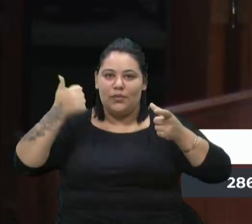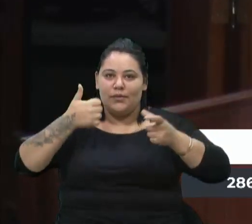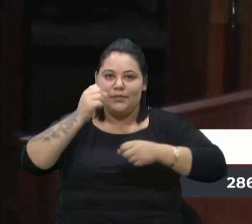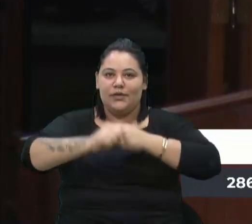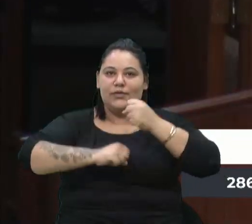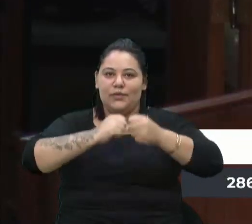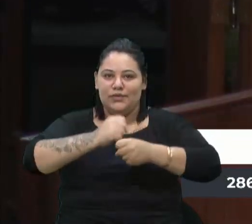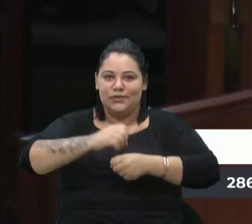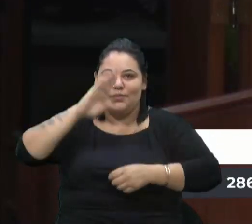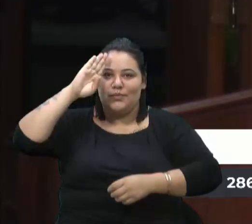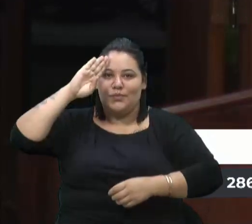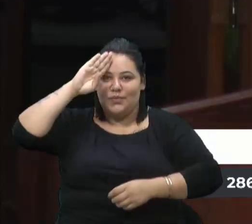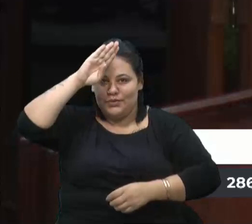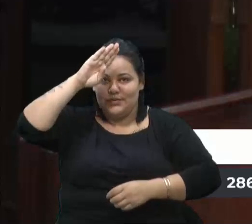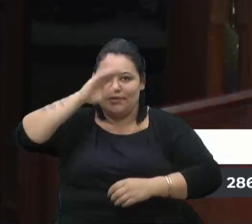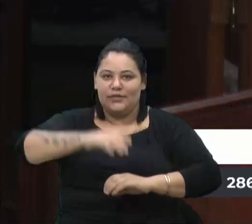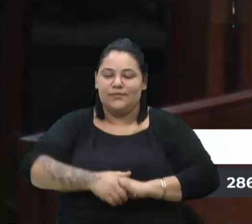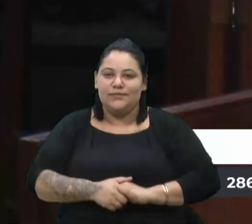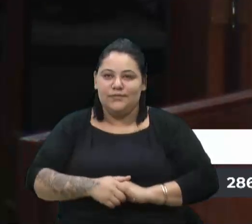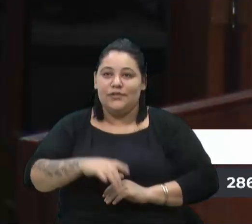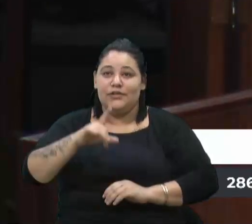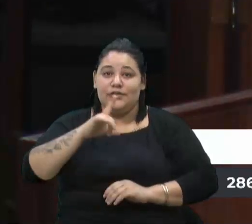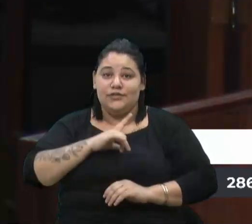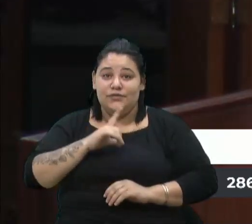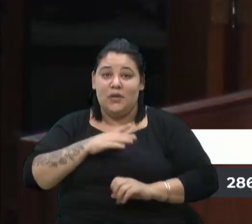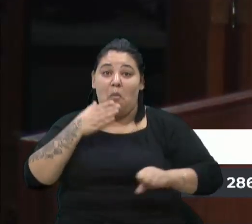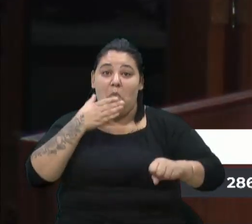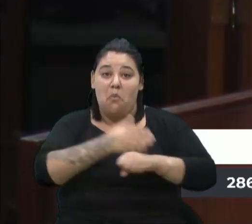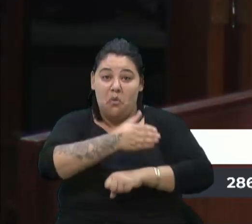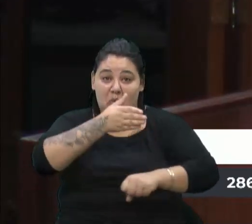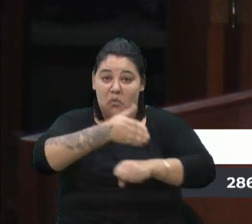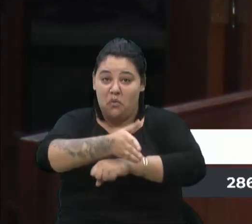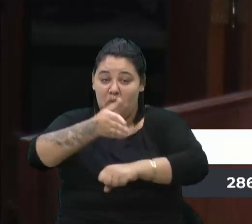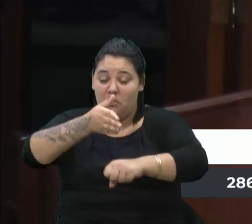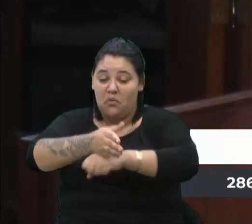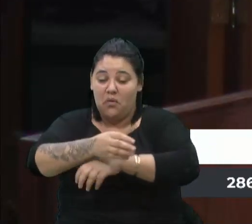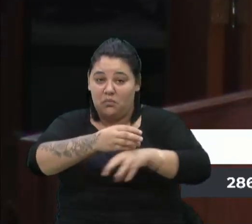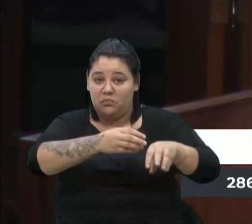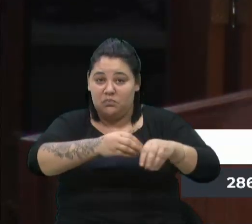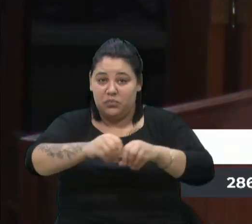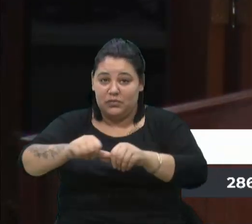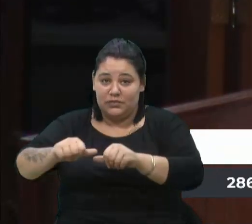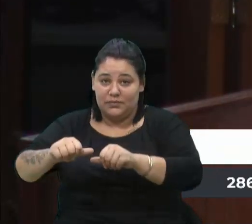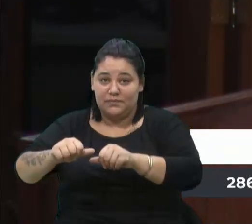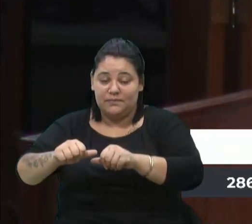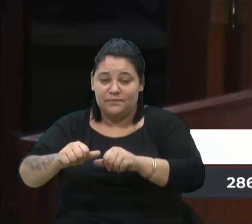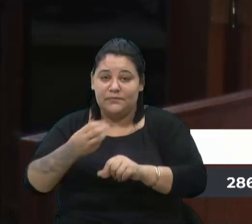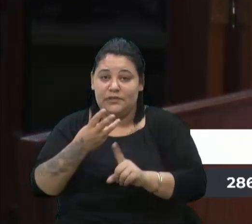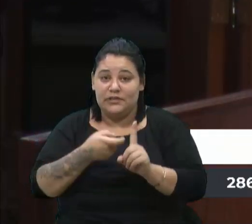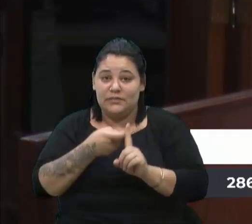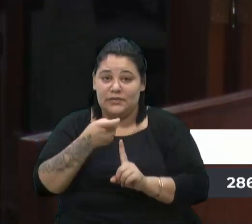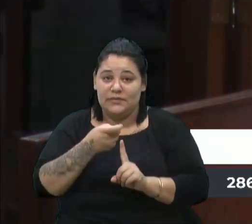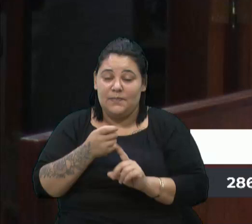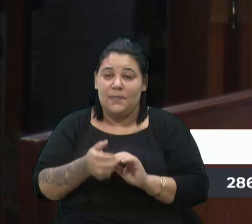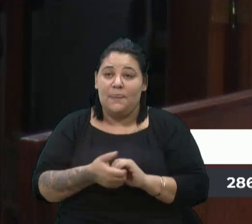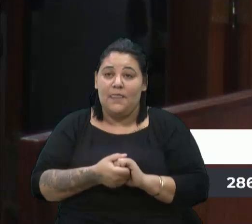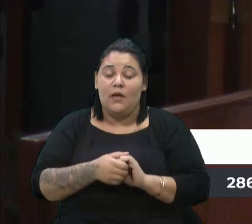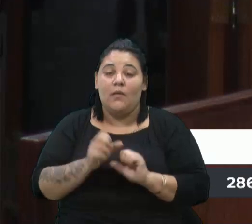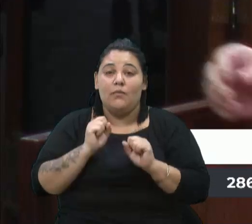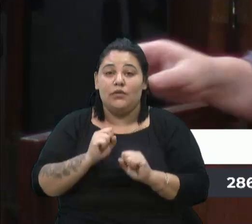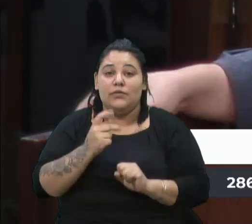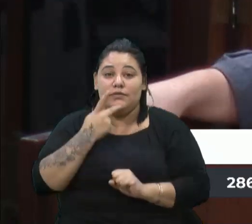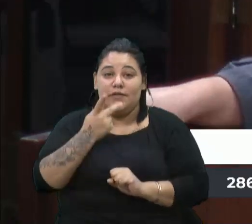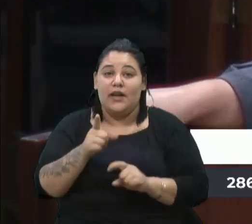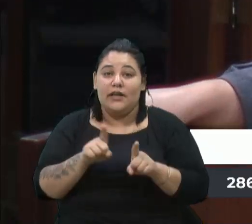recorde de invasões Vereador velocino e menos de três meses e não paramos por aí o revanchismo também podemos falar